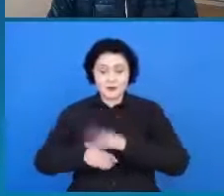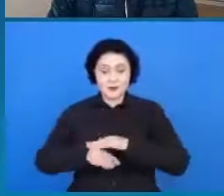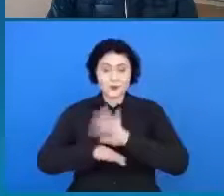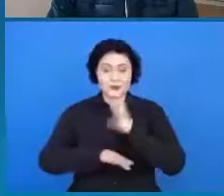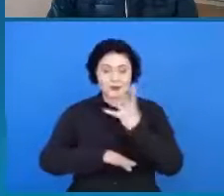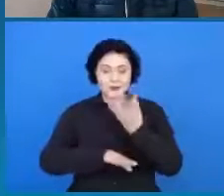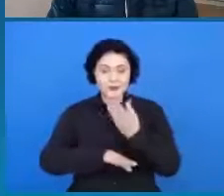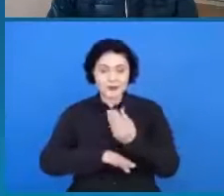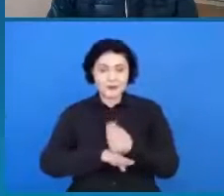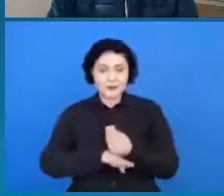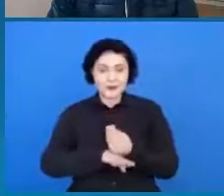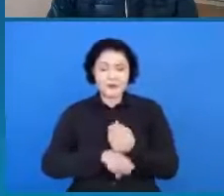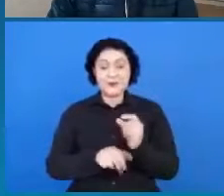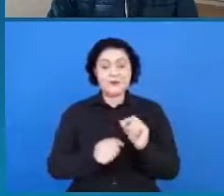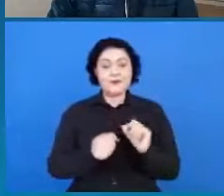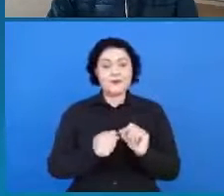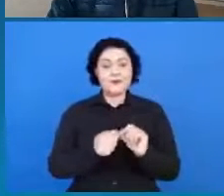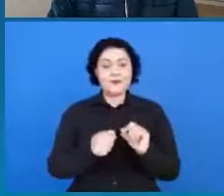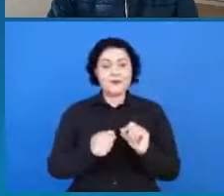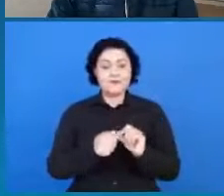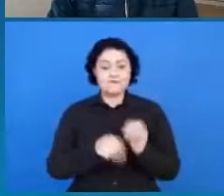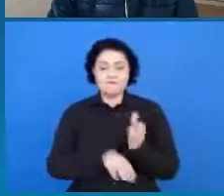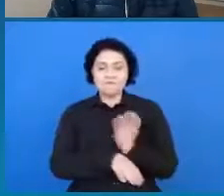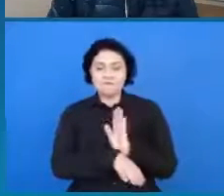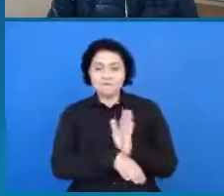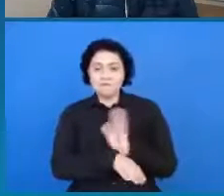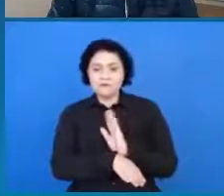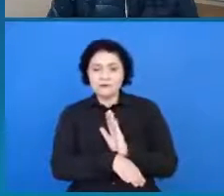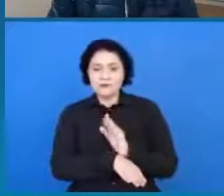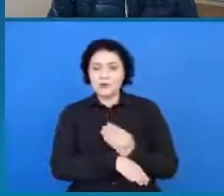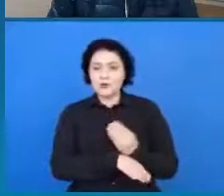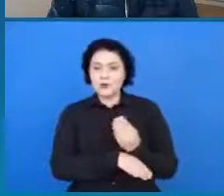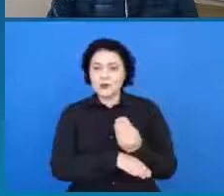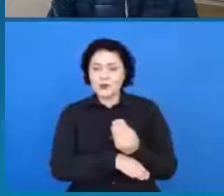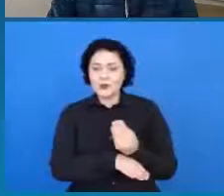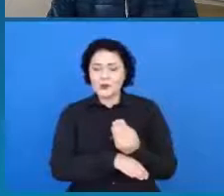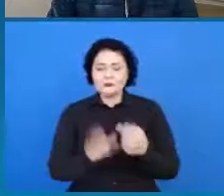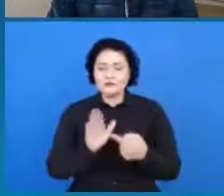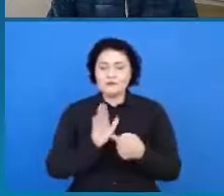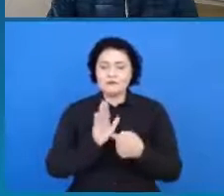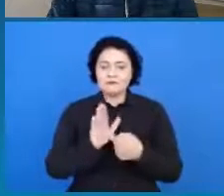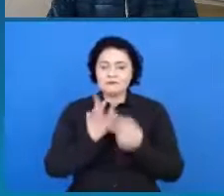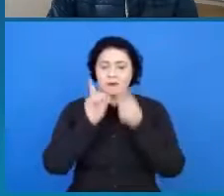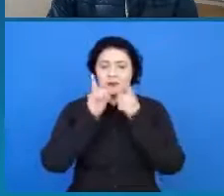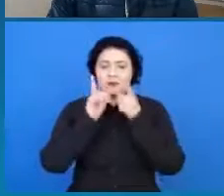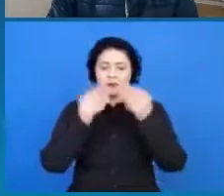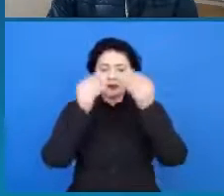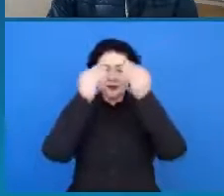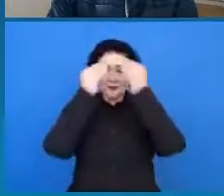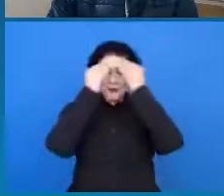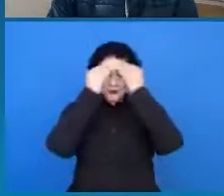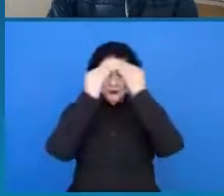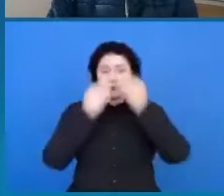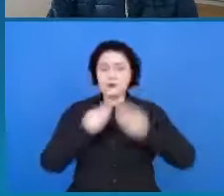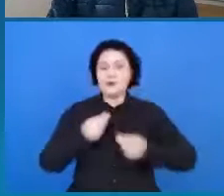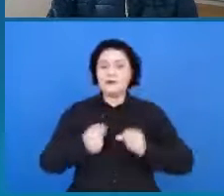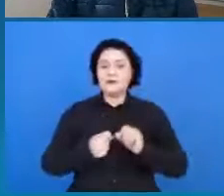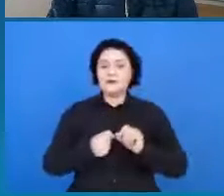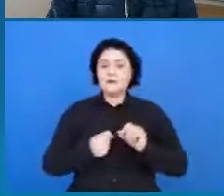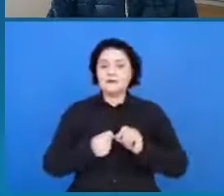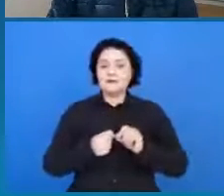para os filmes trazer nessa linguagem é